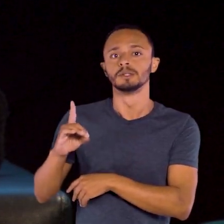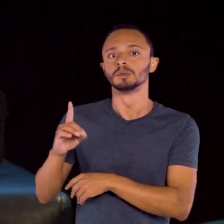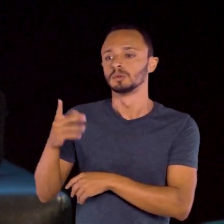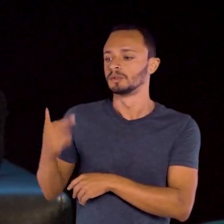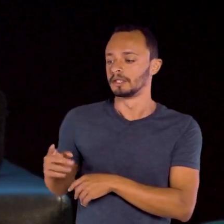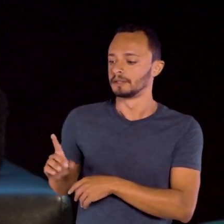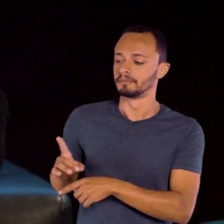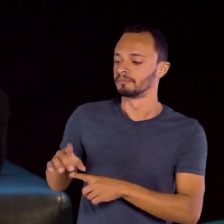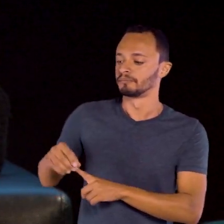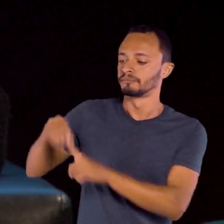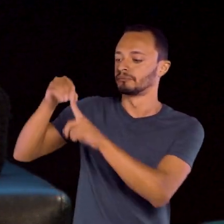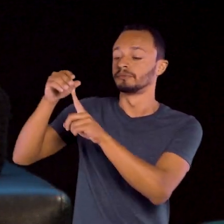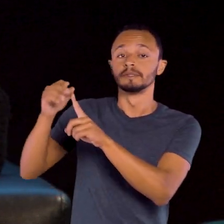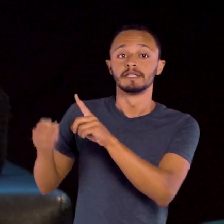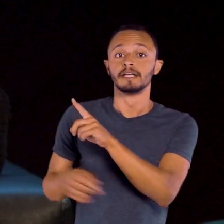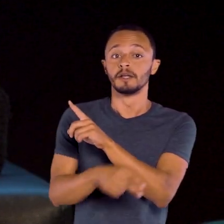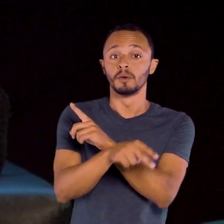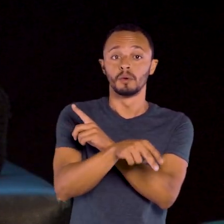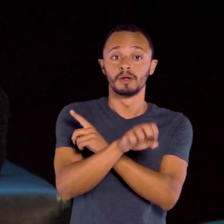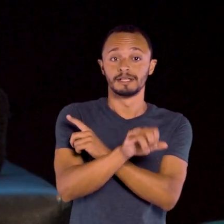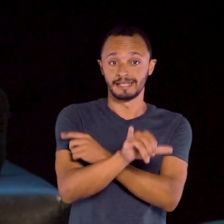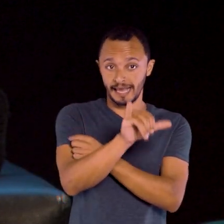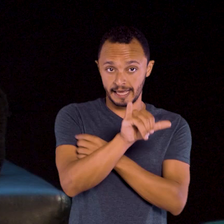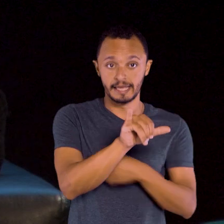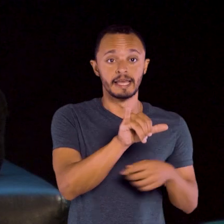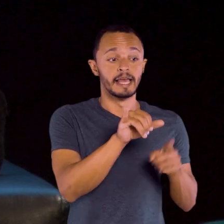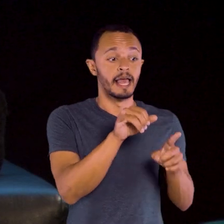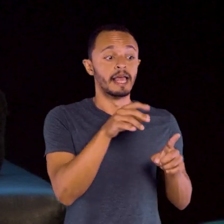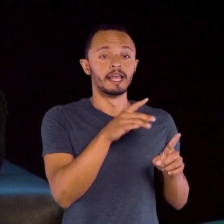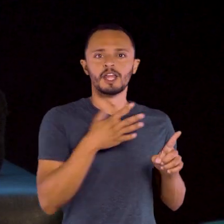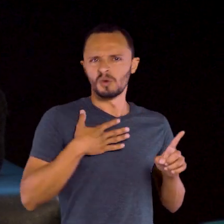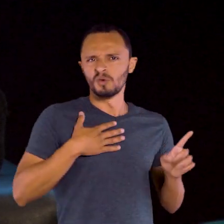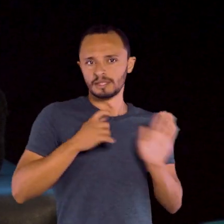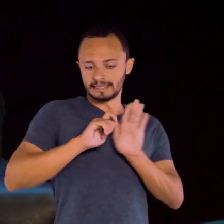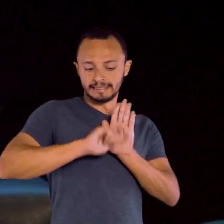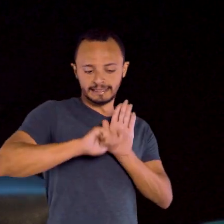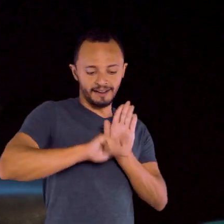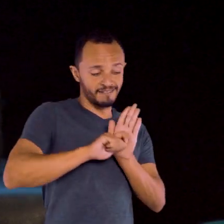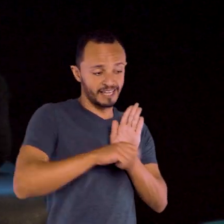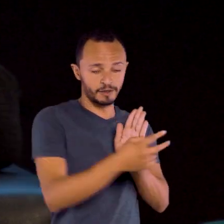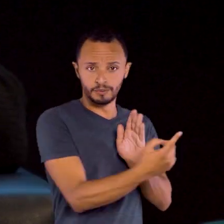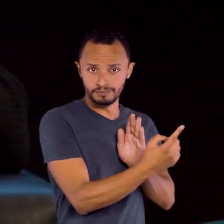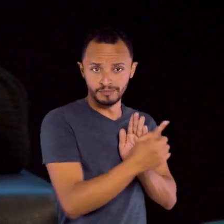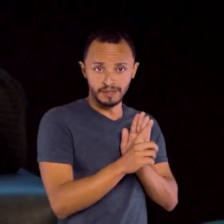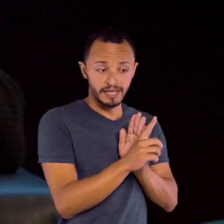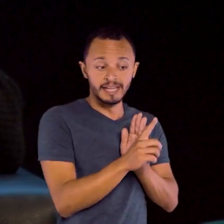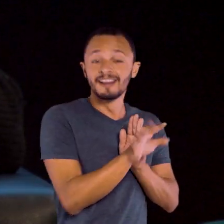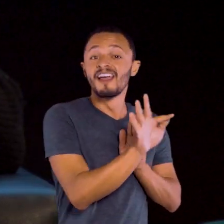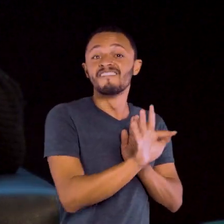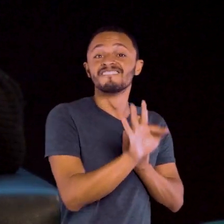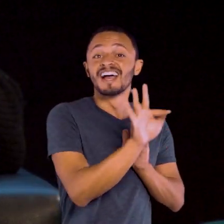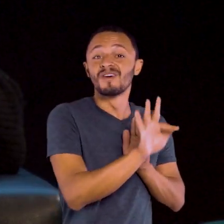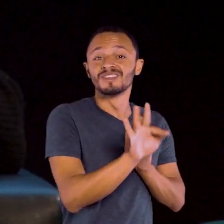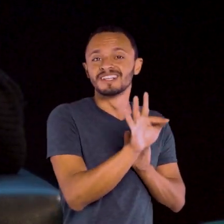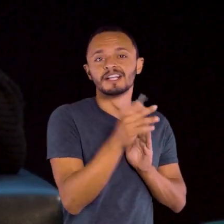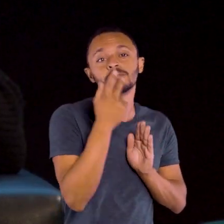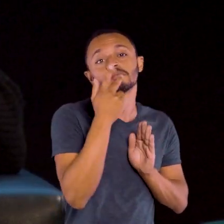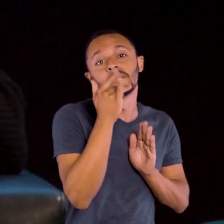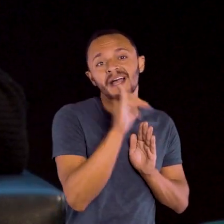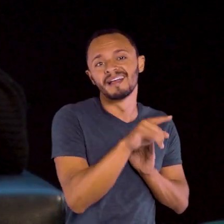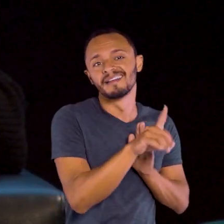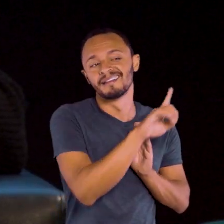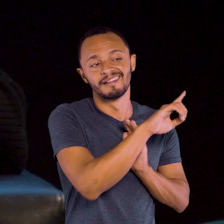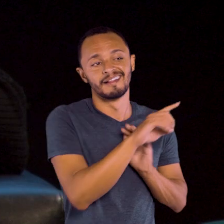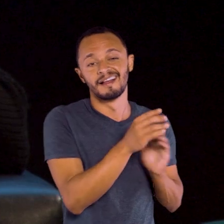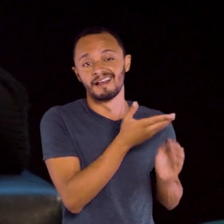30, amanhã. E o Ney, eu estava escrevendo o Água de Barrela, ele foi colega de faculdade do meu pai.